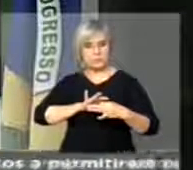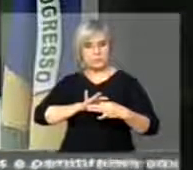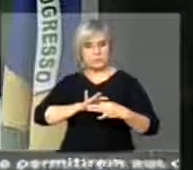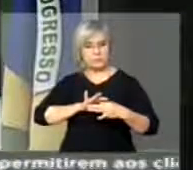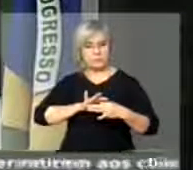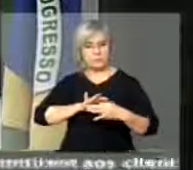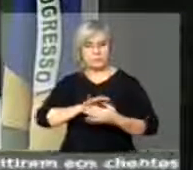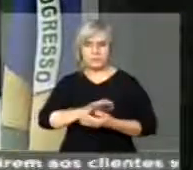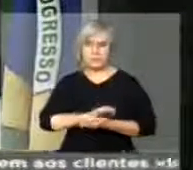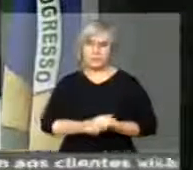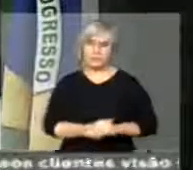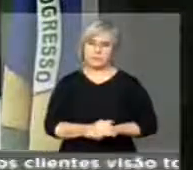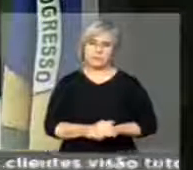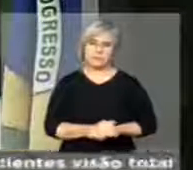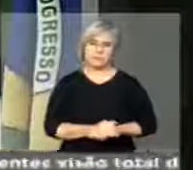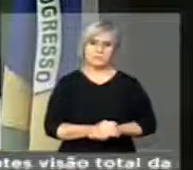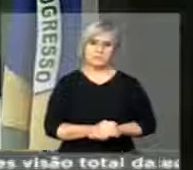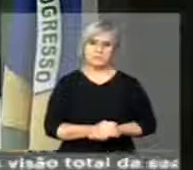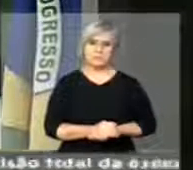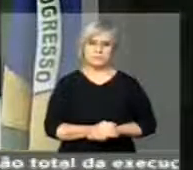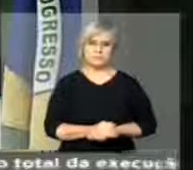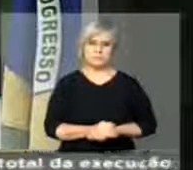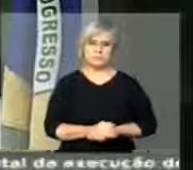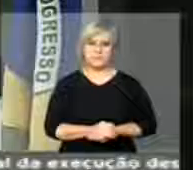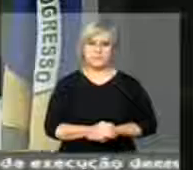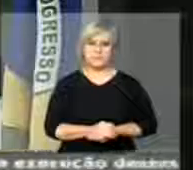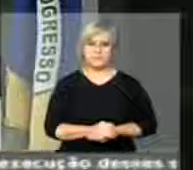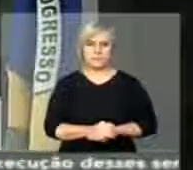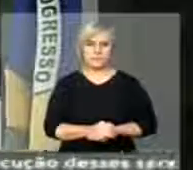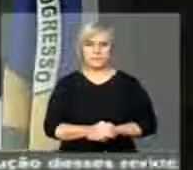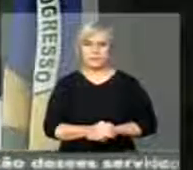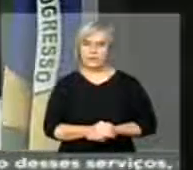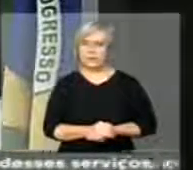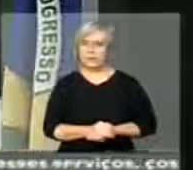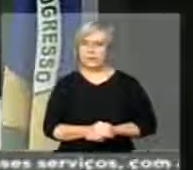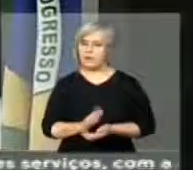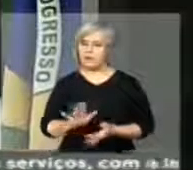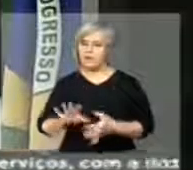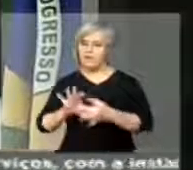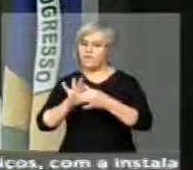Lembro já aqui, senhor presidente. Na Grécia,